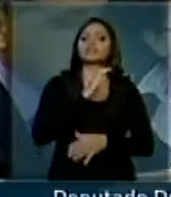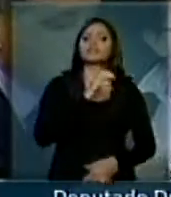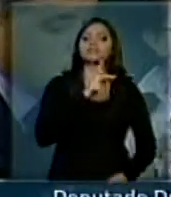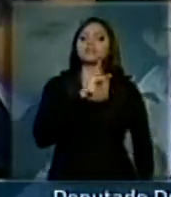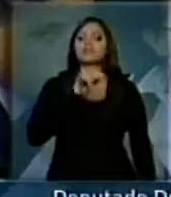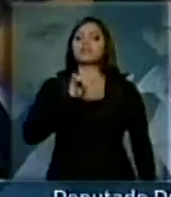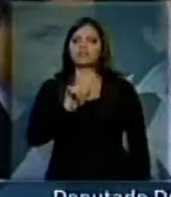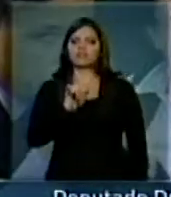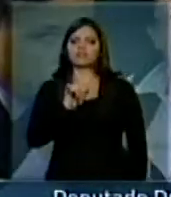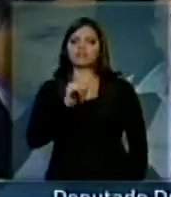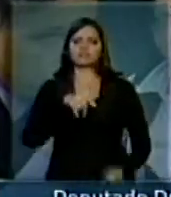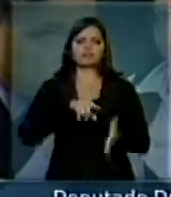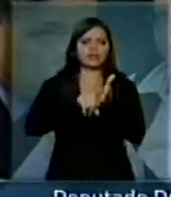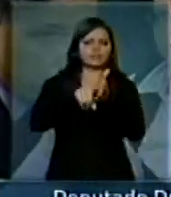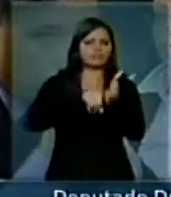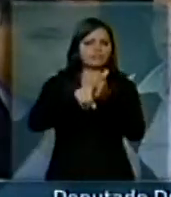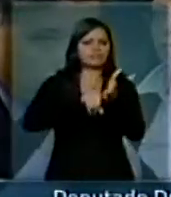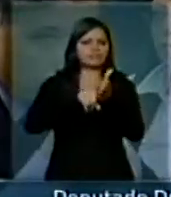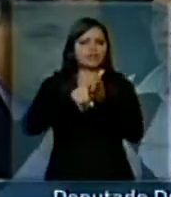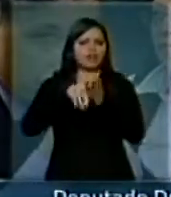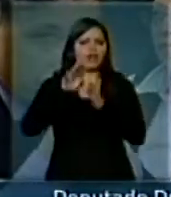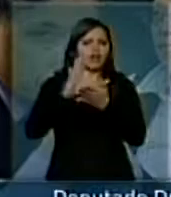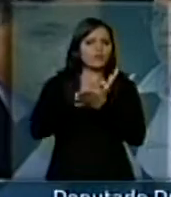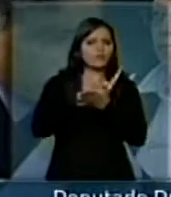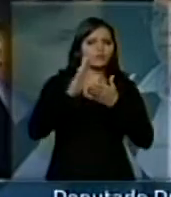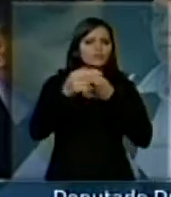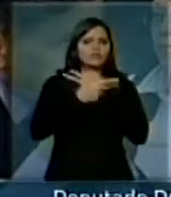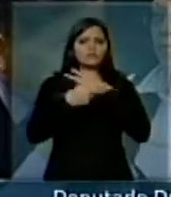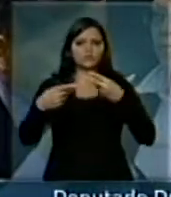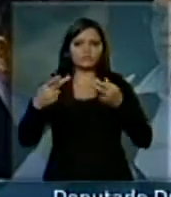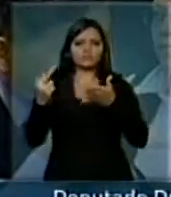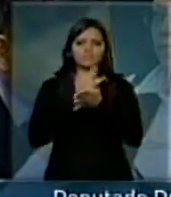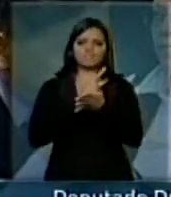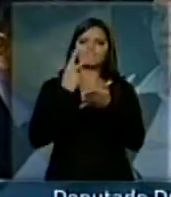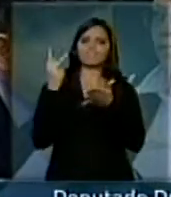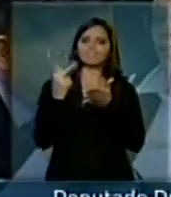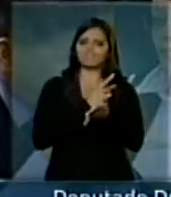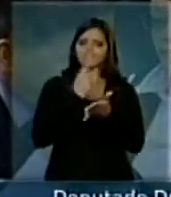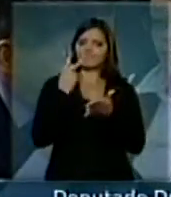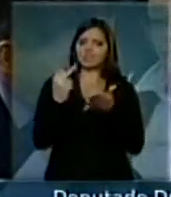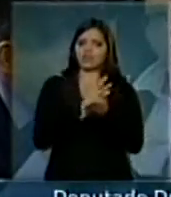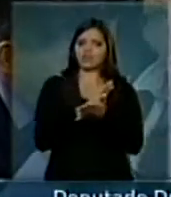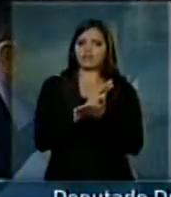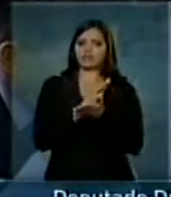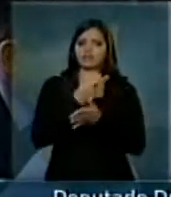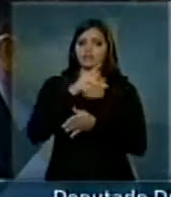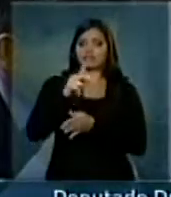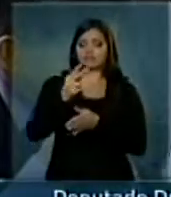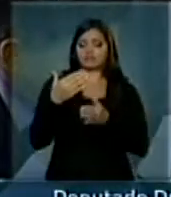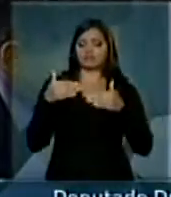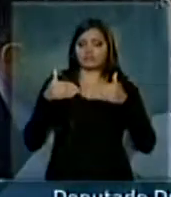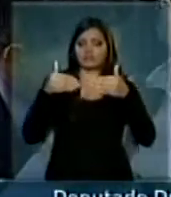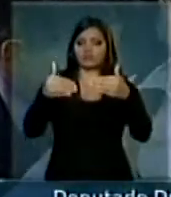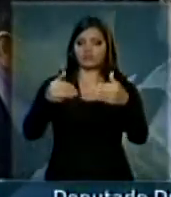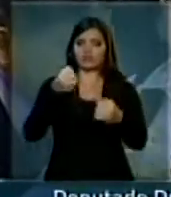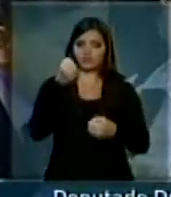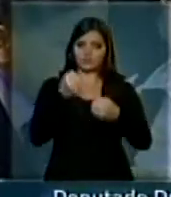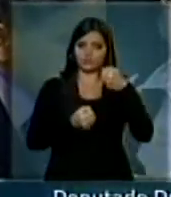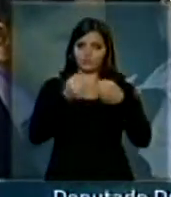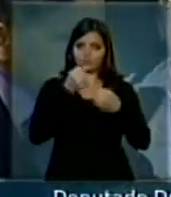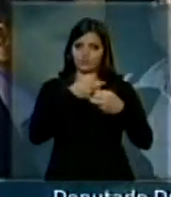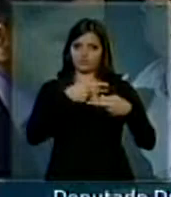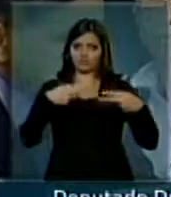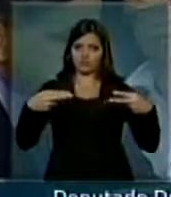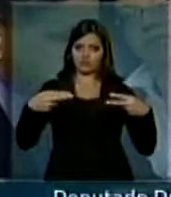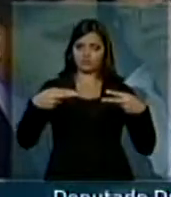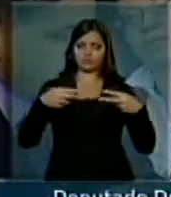CPI para investigar possíveis irregularidades na sua pasta, dos transportes,